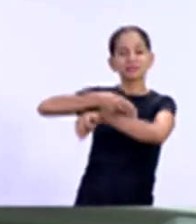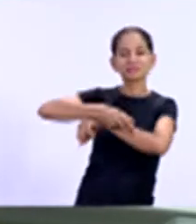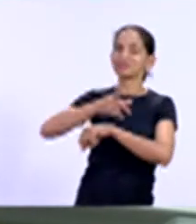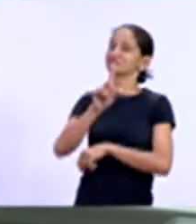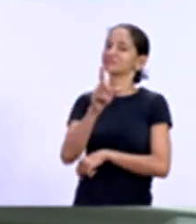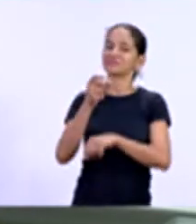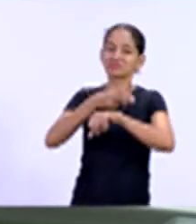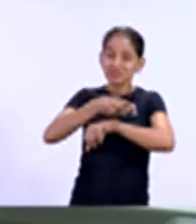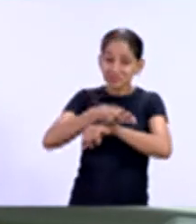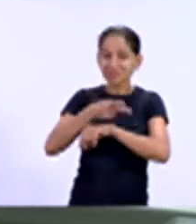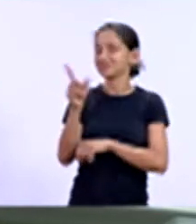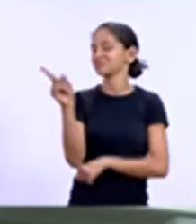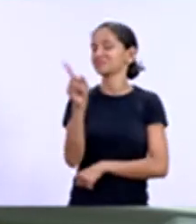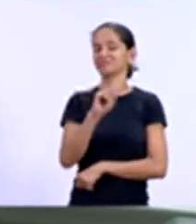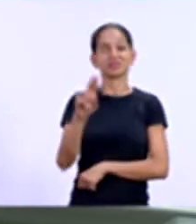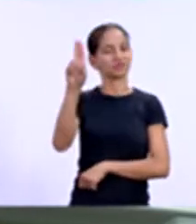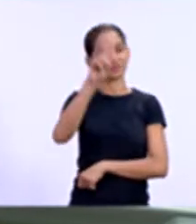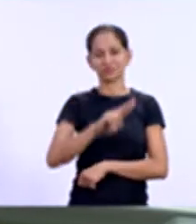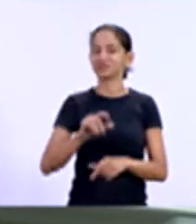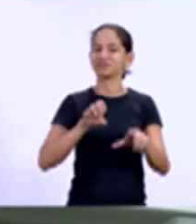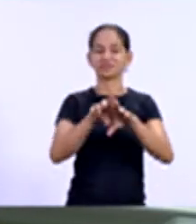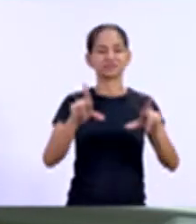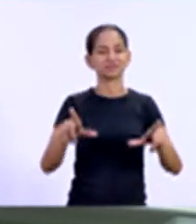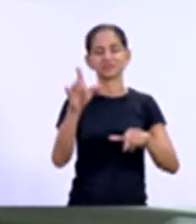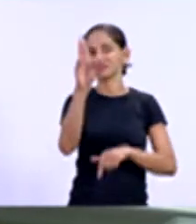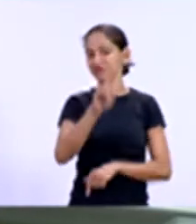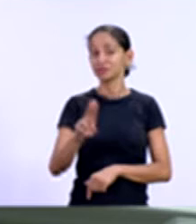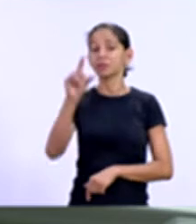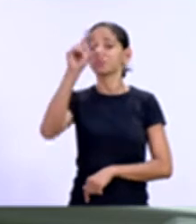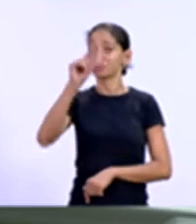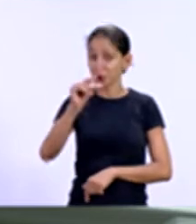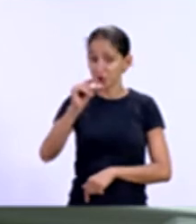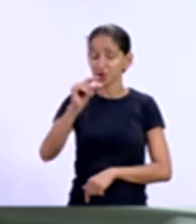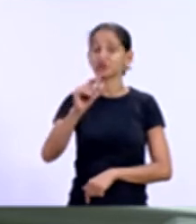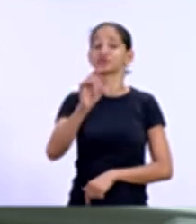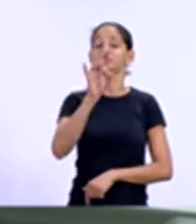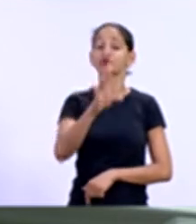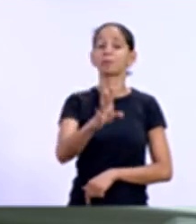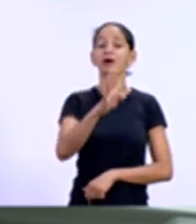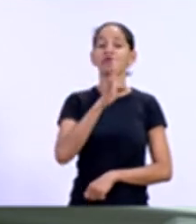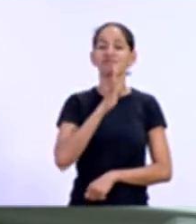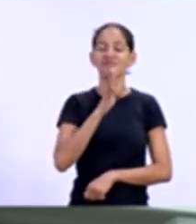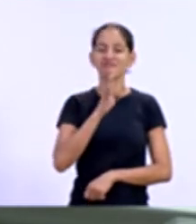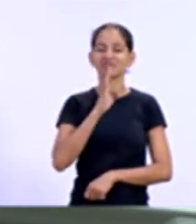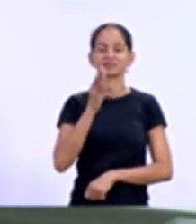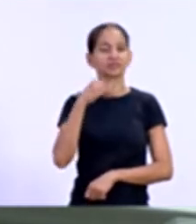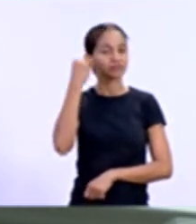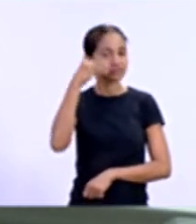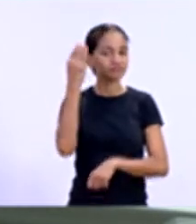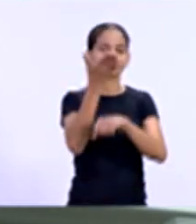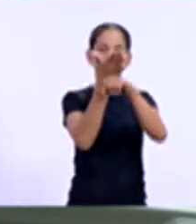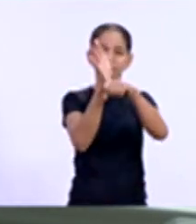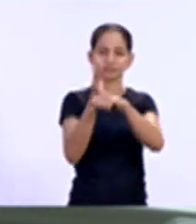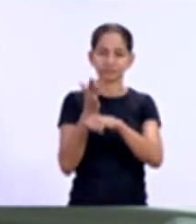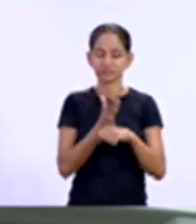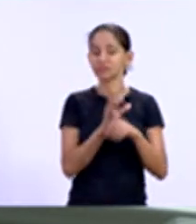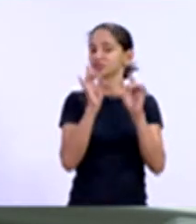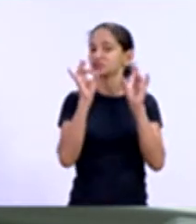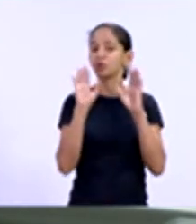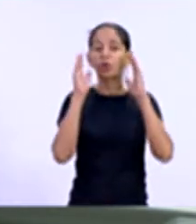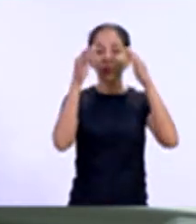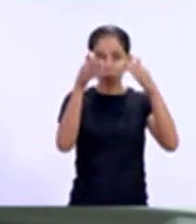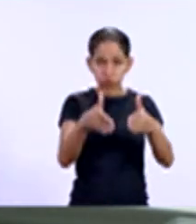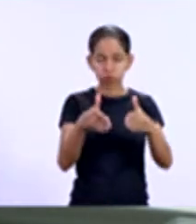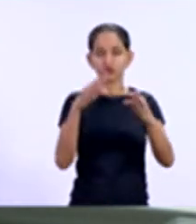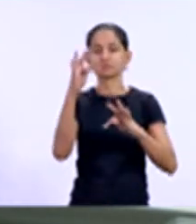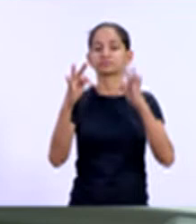ou profissionais. Então, o e-learning ele é um tipo de metodologia que dá ênfase aos